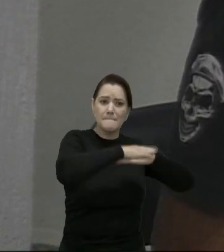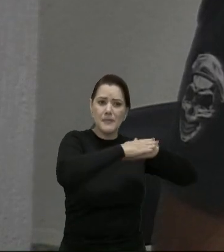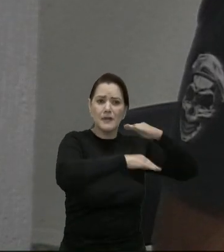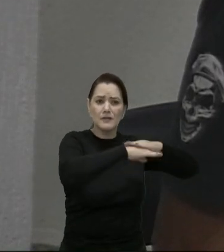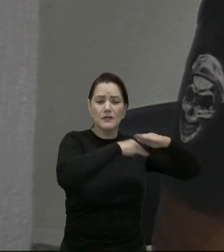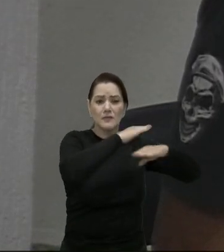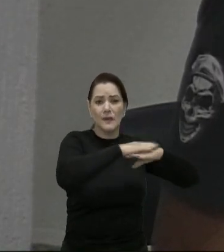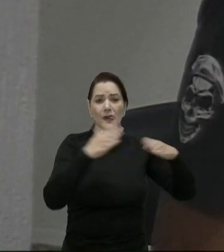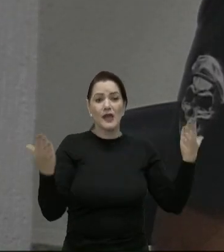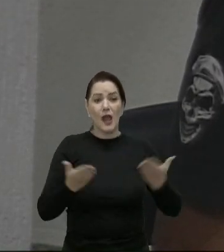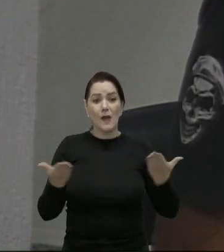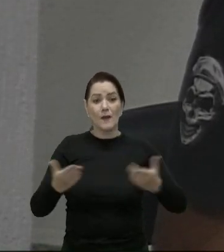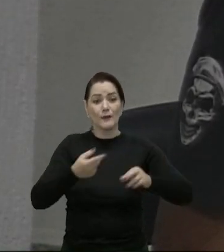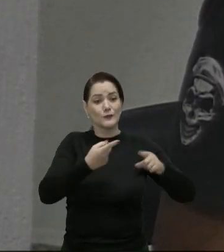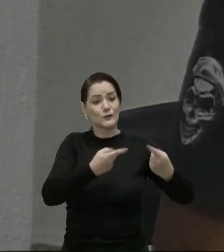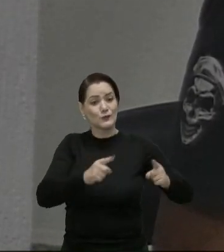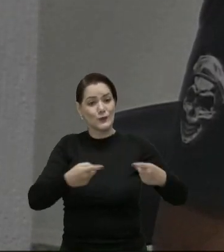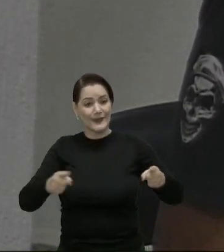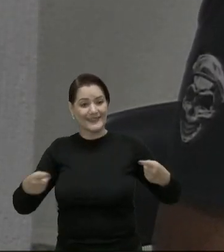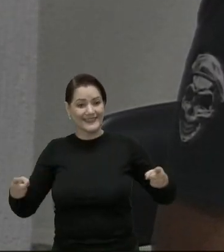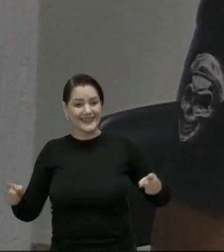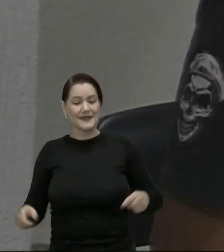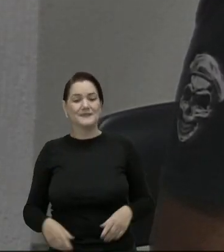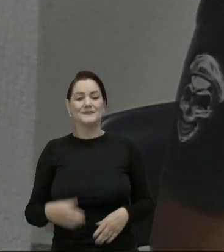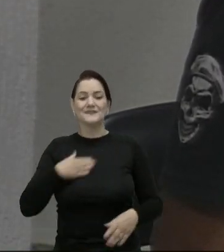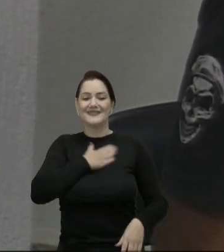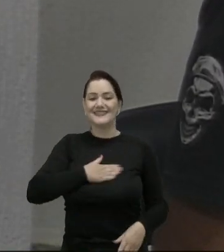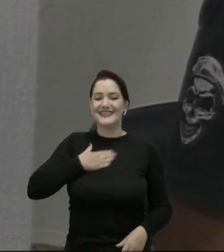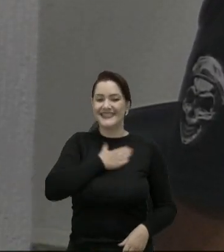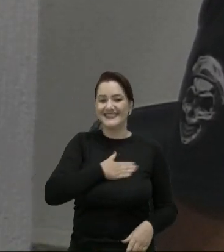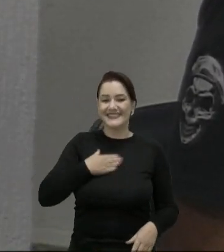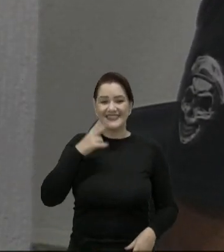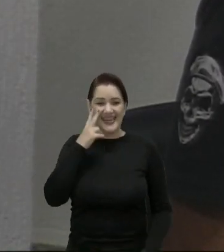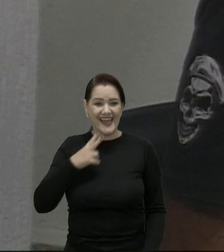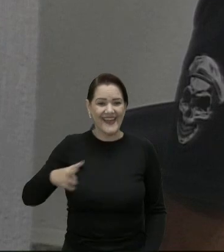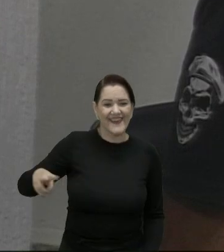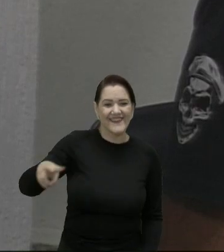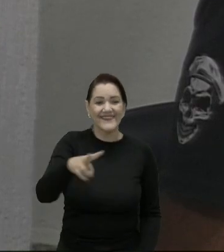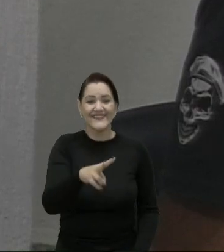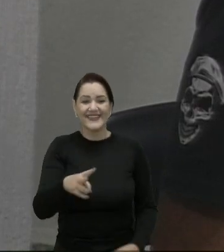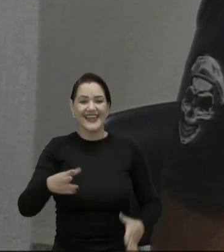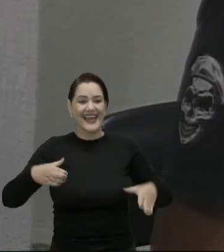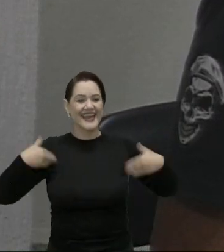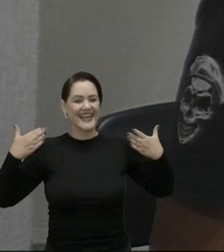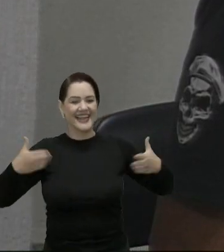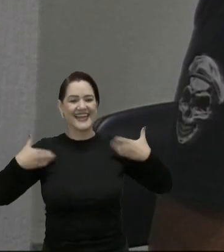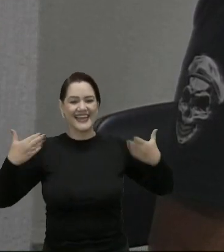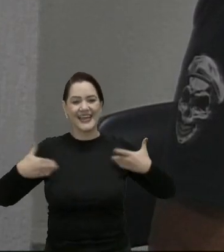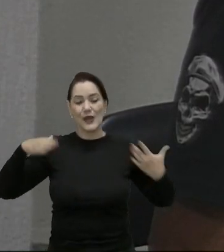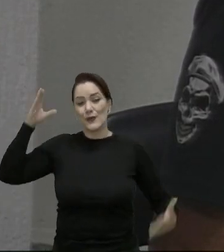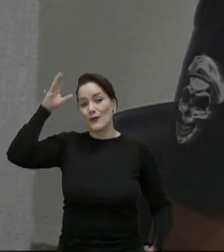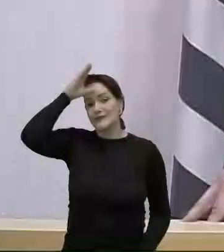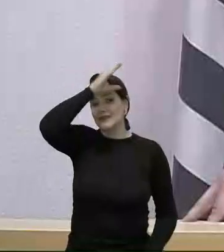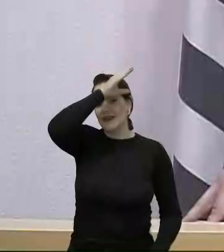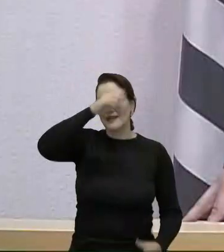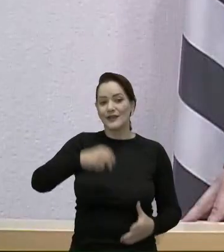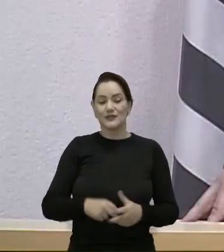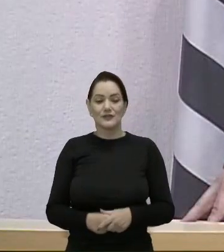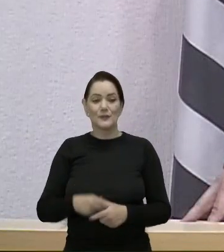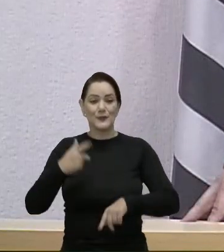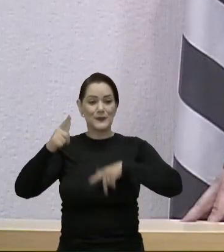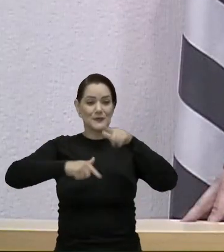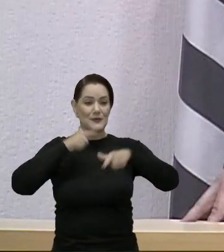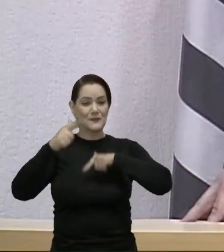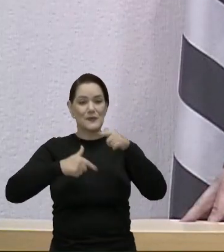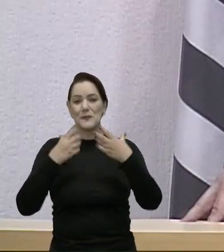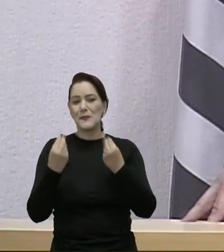ser churrasqueiro. Sua maior satisfação é ver a satisfação dos seus clientes, pois seu trabalho é feito